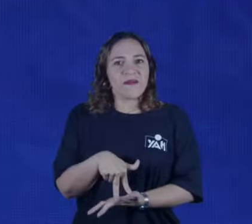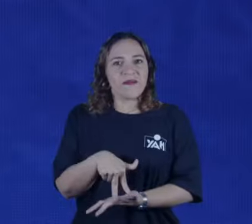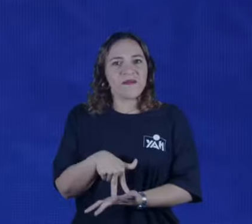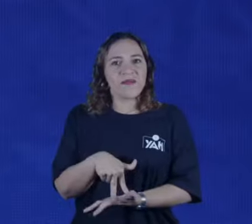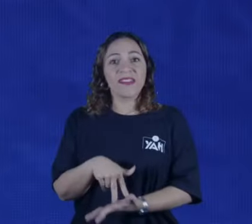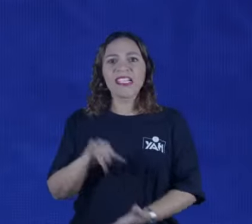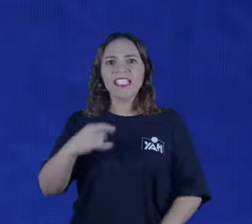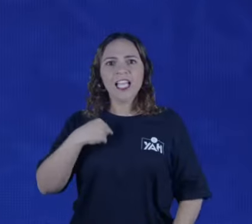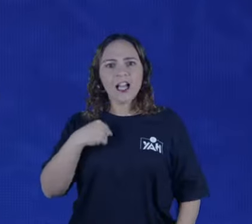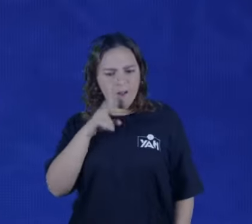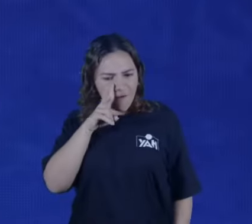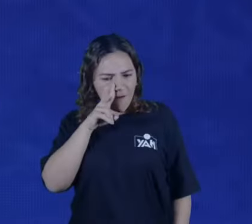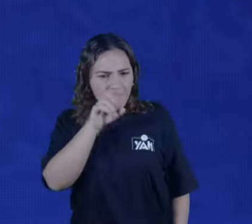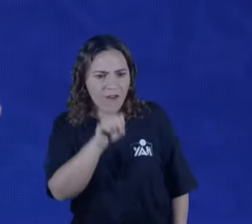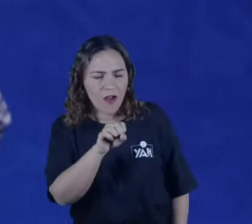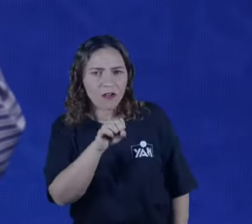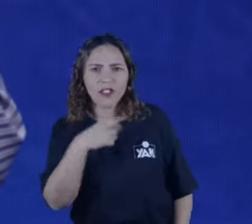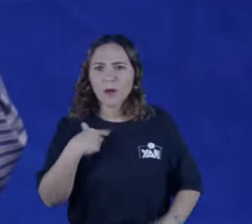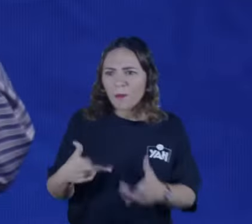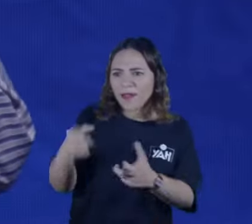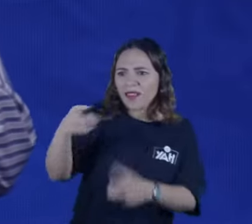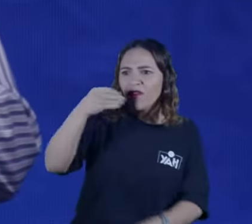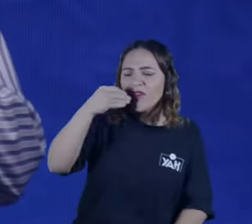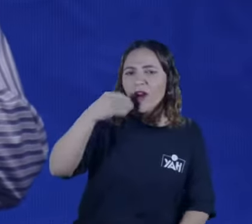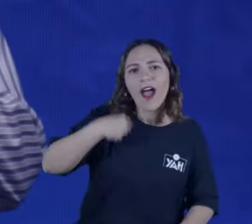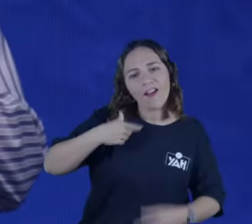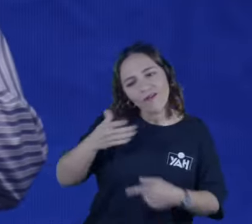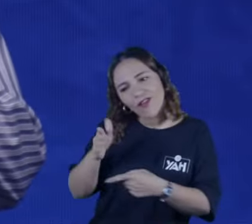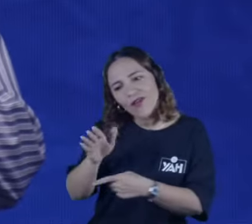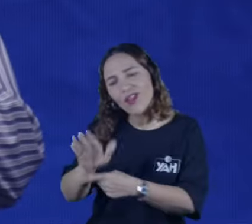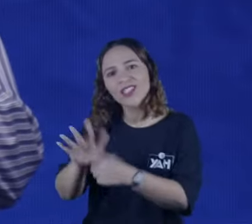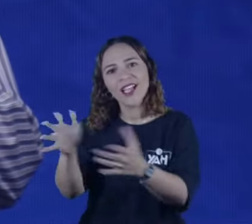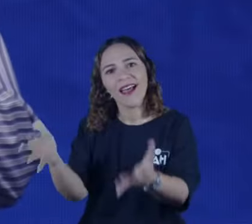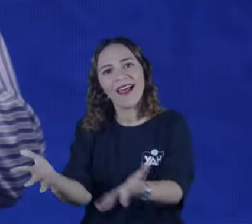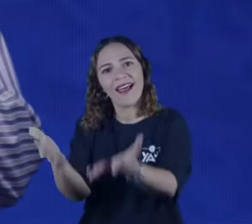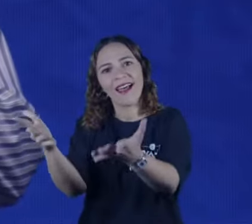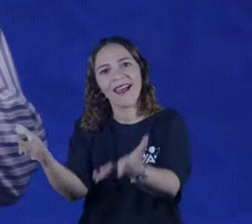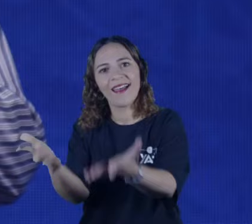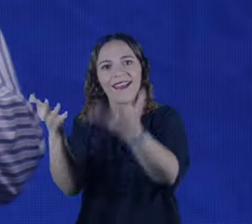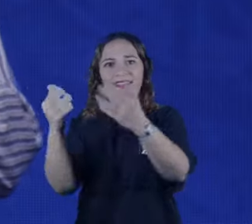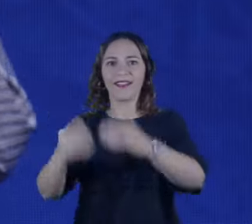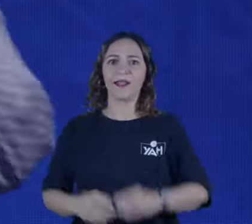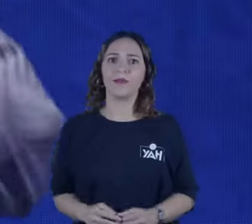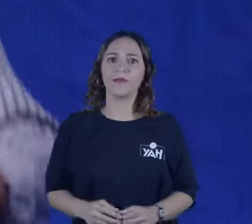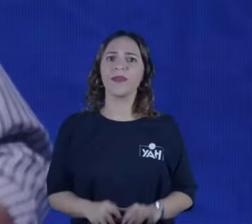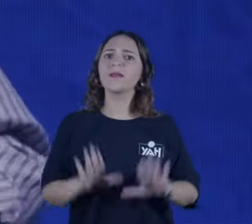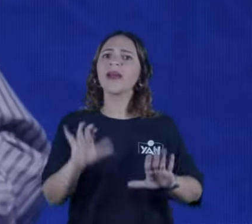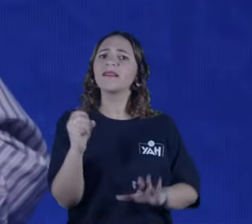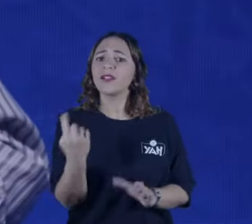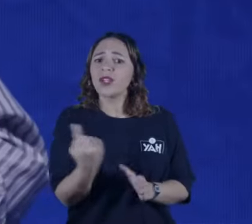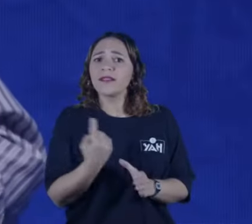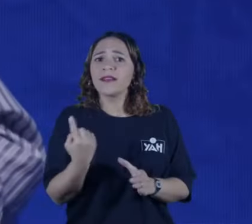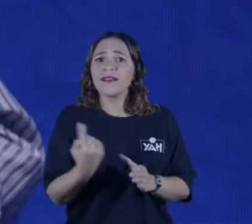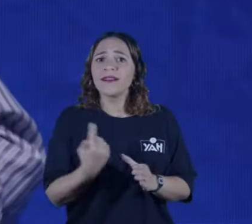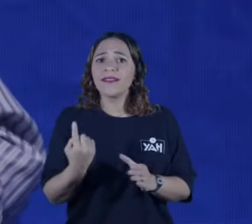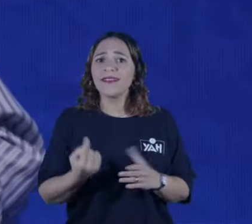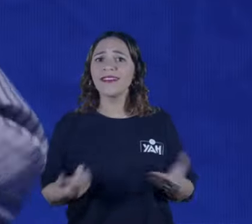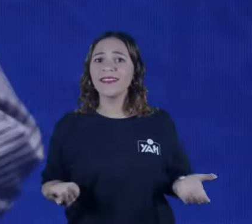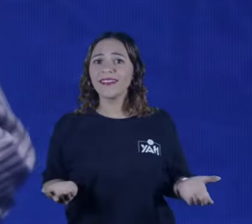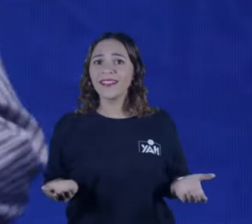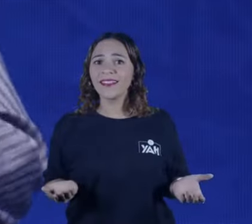Quando eu estou forte e eu percebo alguém fraco, eu vou ajudar aquela pessoa. Agora, quem está sozinho,